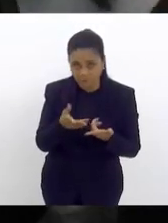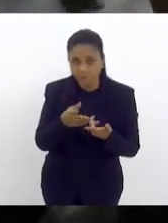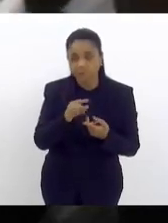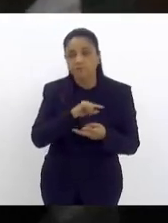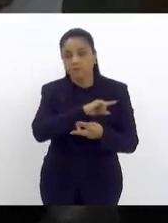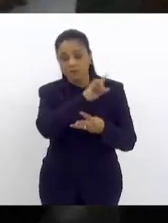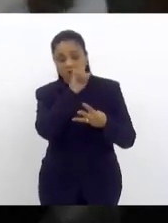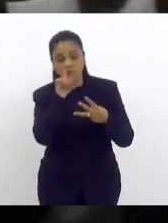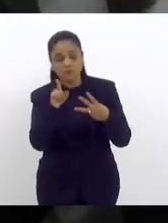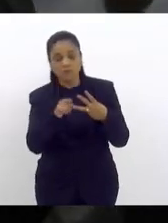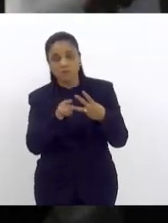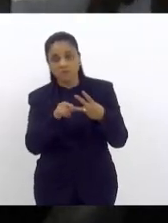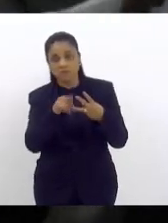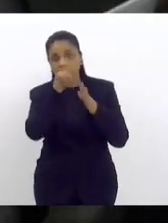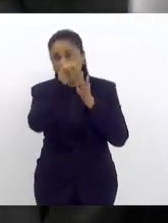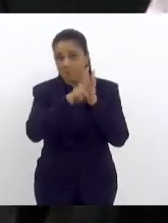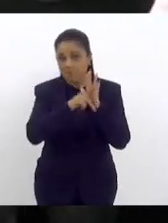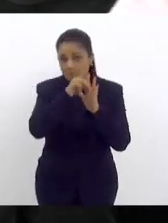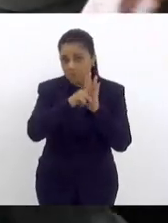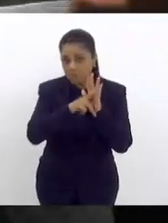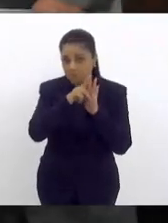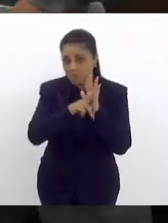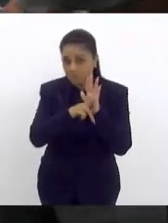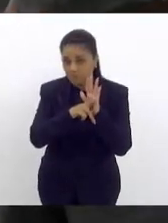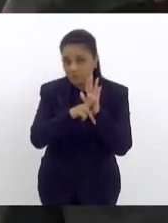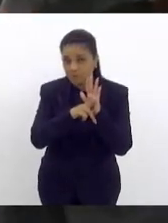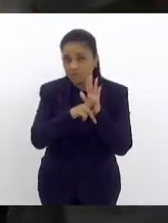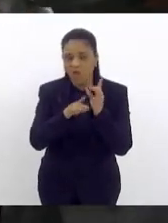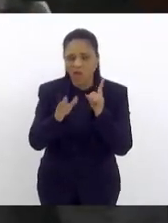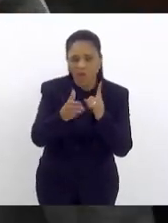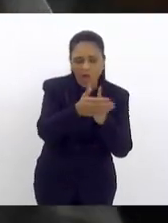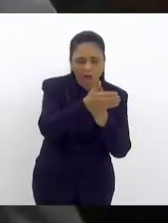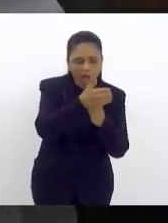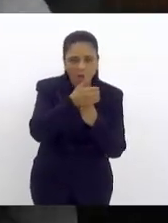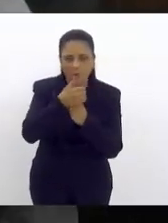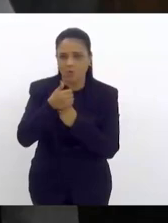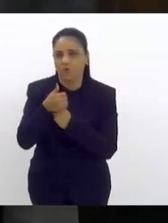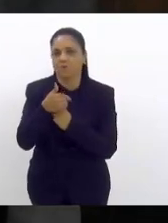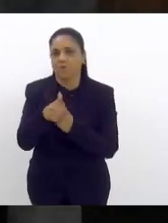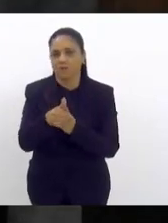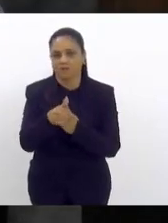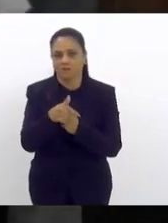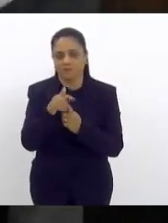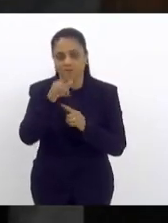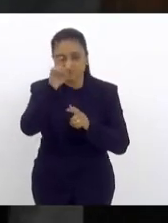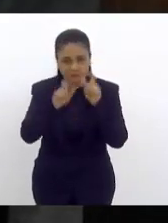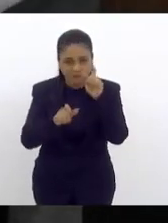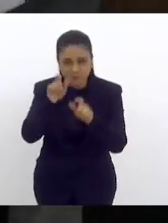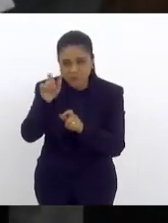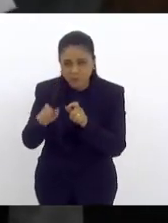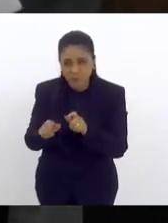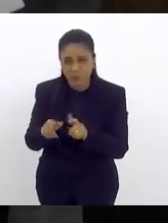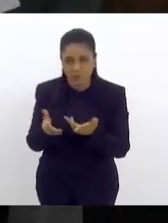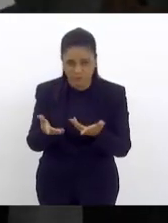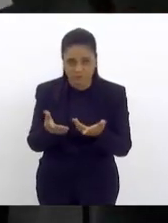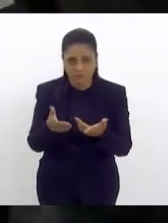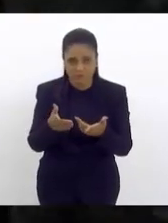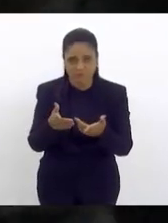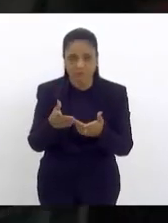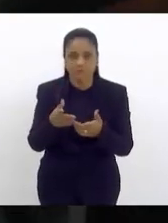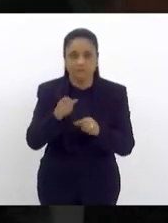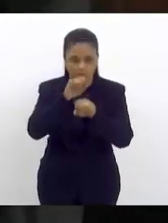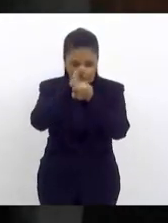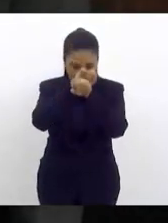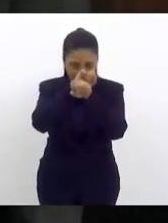e um terceiro projeto que tem a ver com acolhimento né que dessas pessoas e eu queria